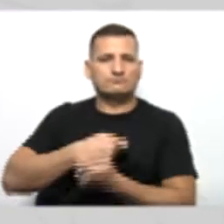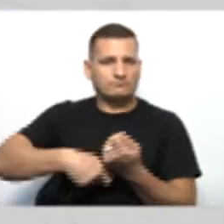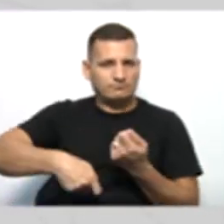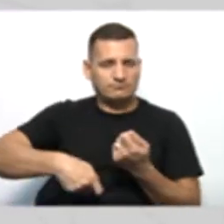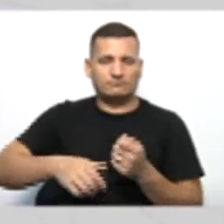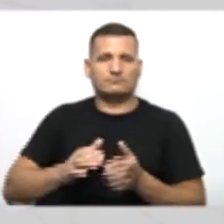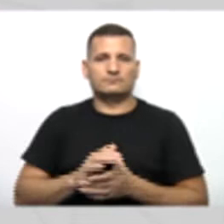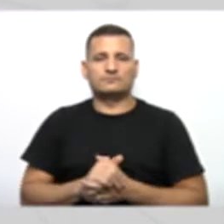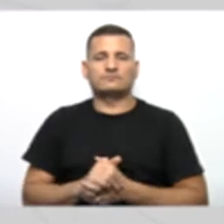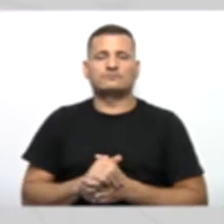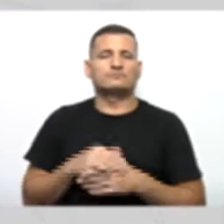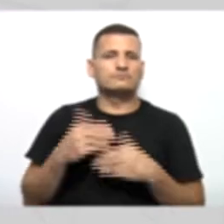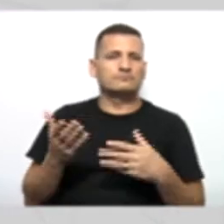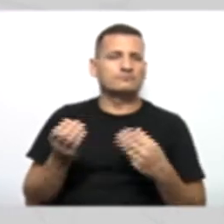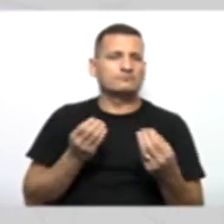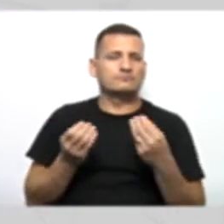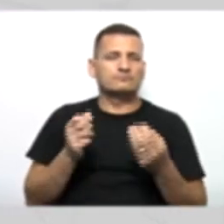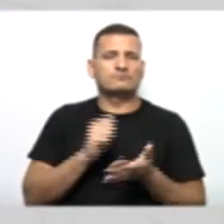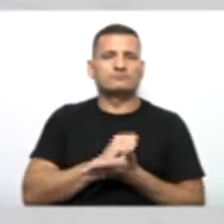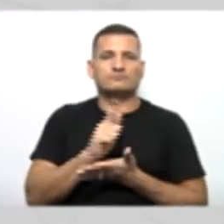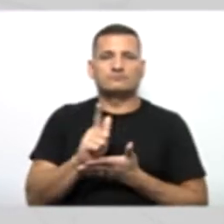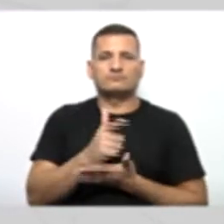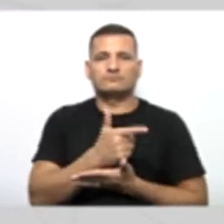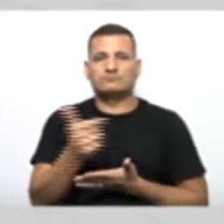Então, como a Agenda 21 é feito?